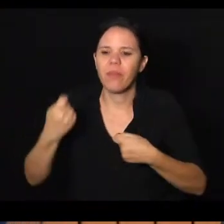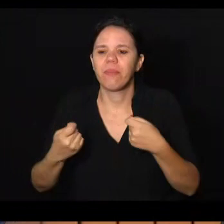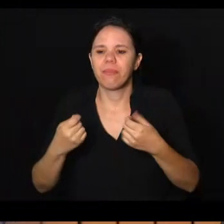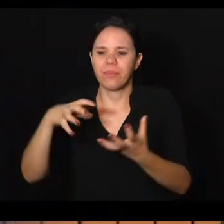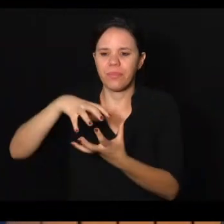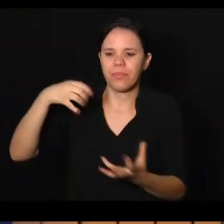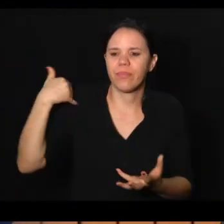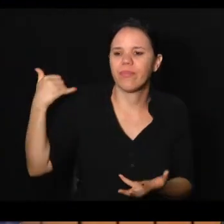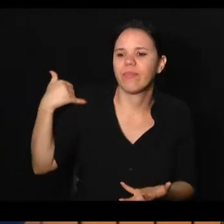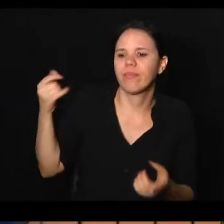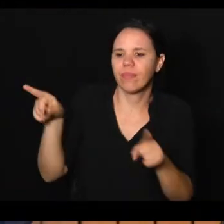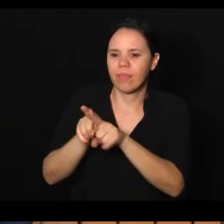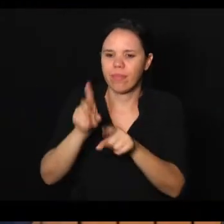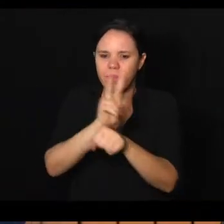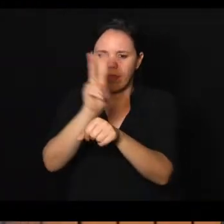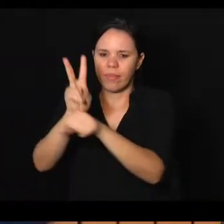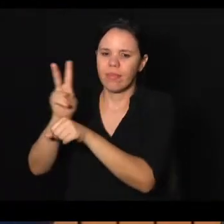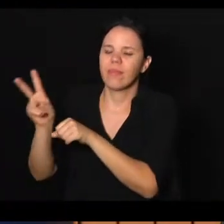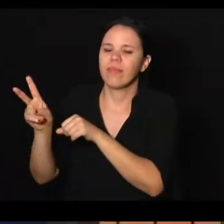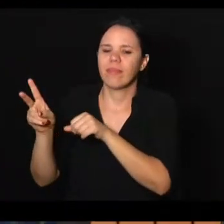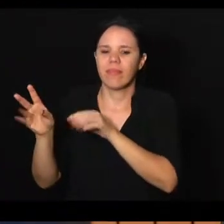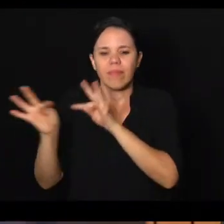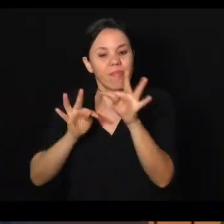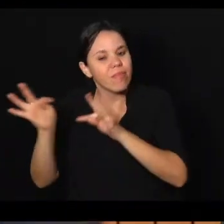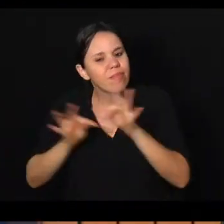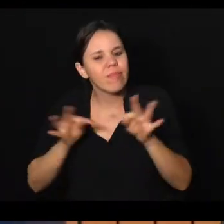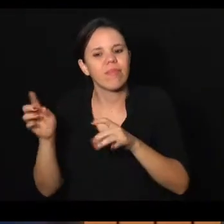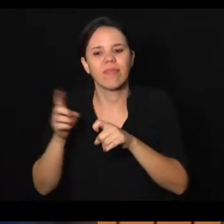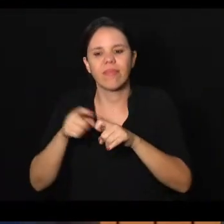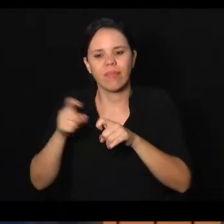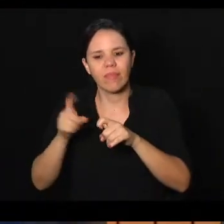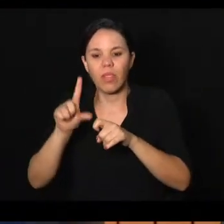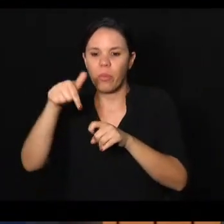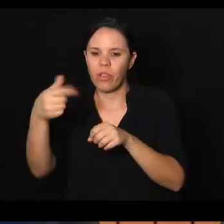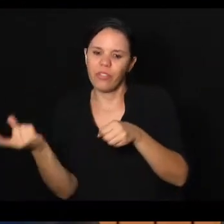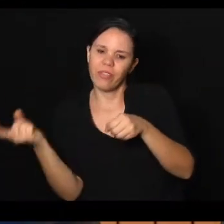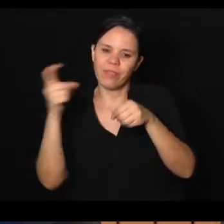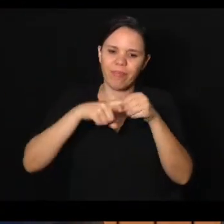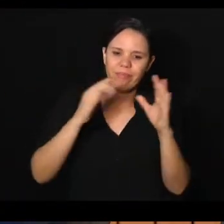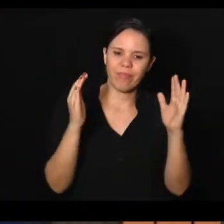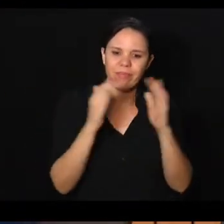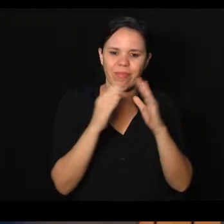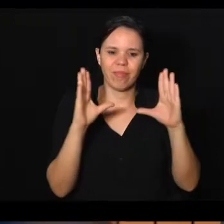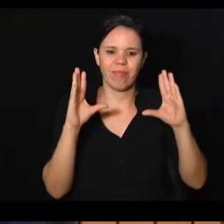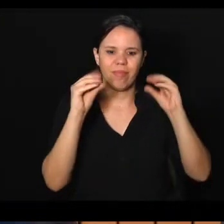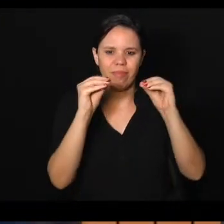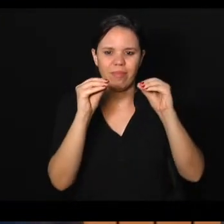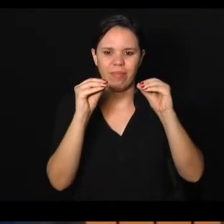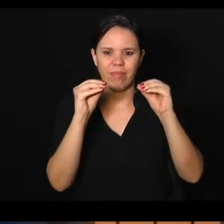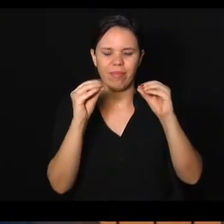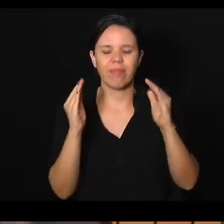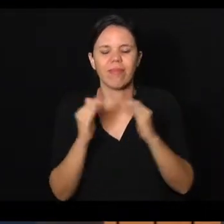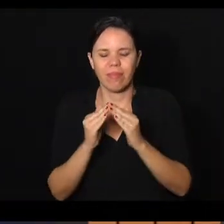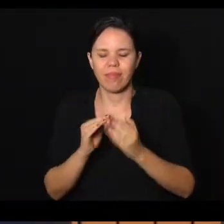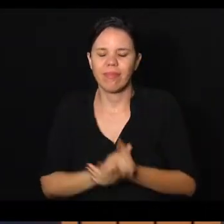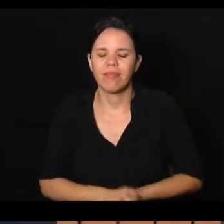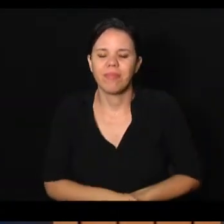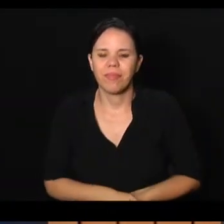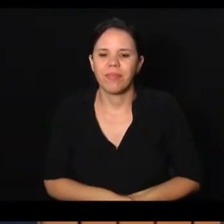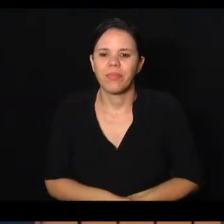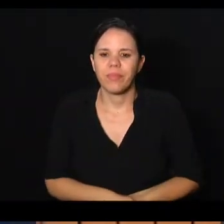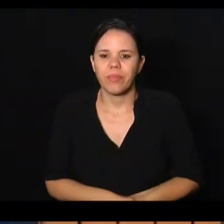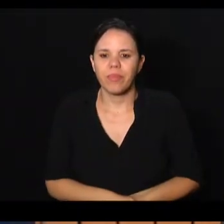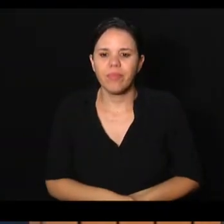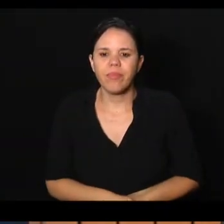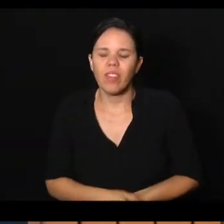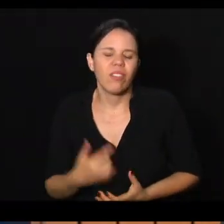idoso ter atividades terapêuticas e o idoso poder voltar à noite para casa. Nós